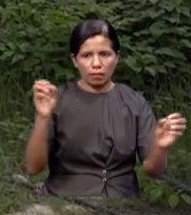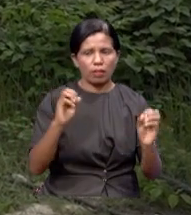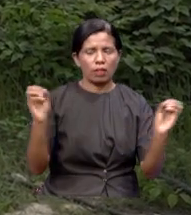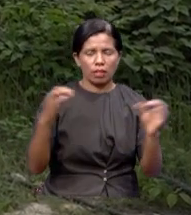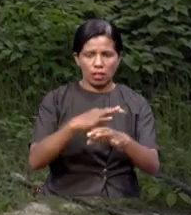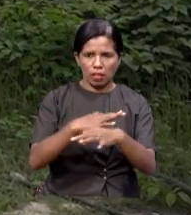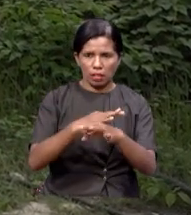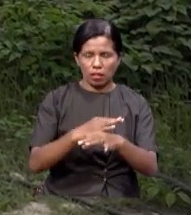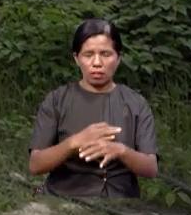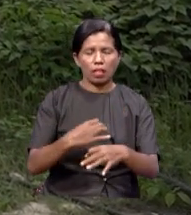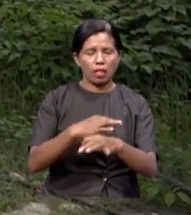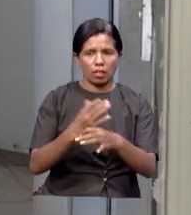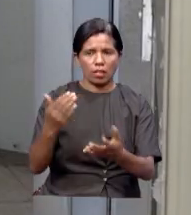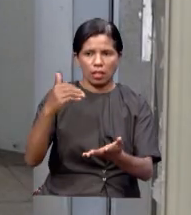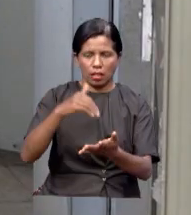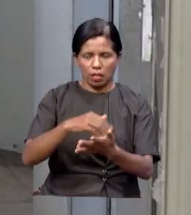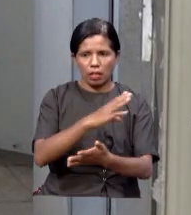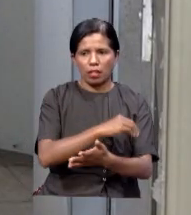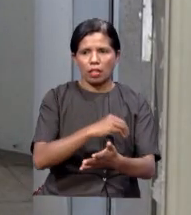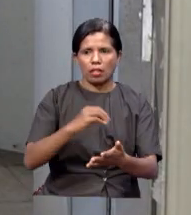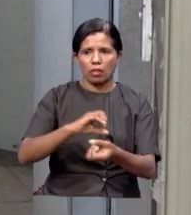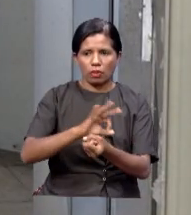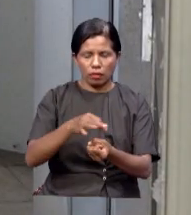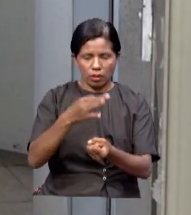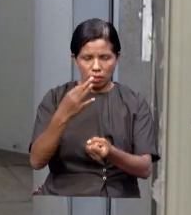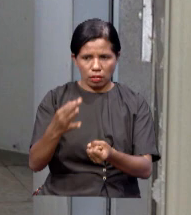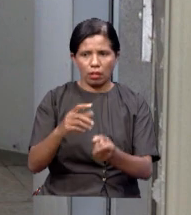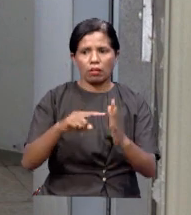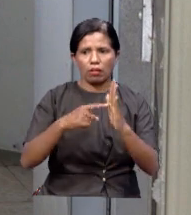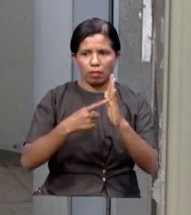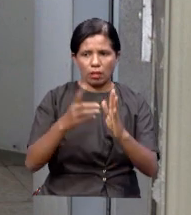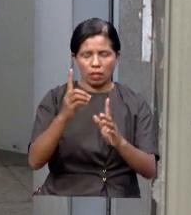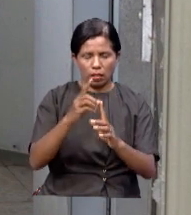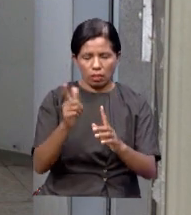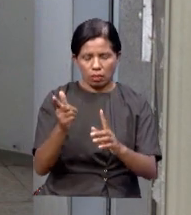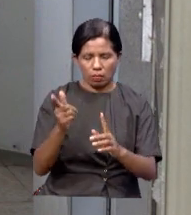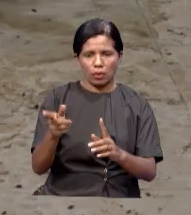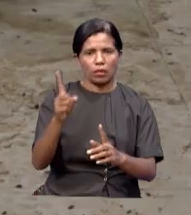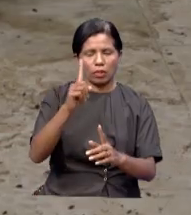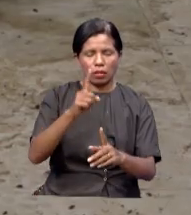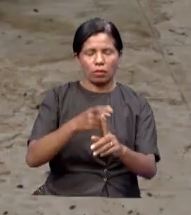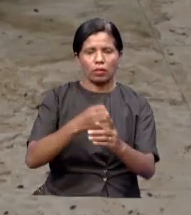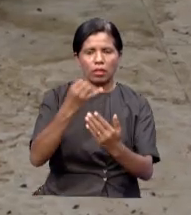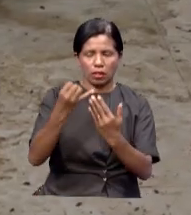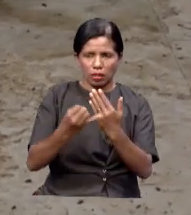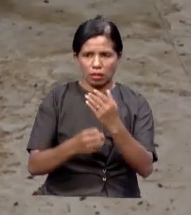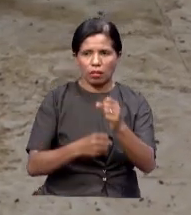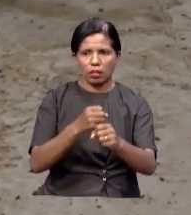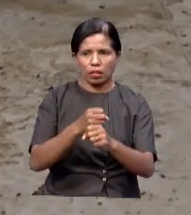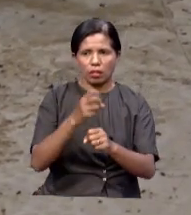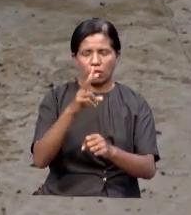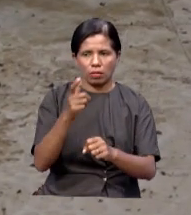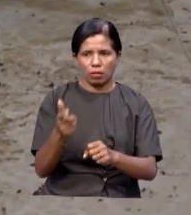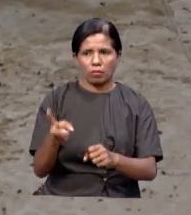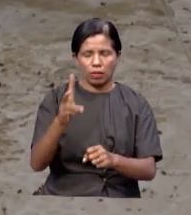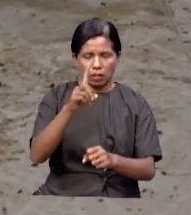manutenção. Reabilitação basala isolamento COVID-19, hahu ia loron ronulo recém ida, fulan janeiro, tina rihurua ronulo